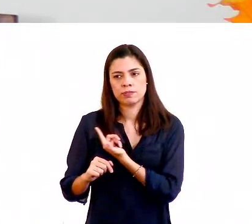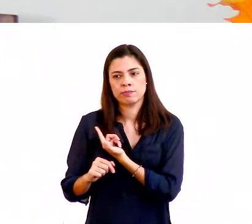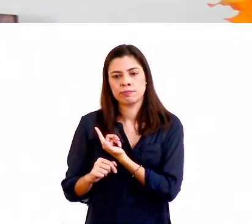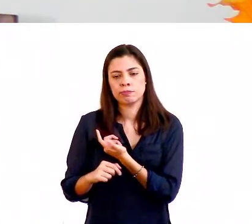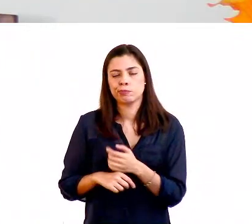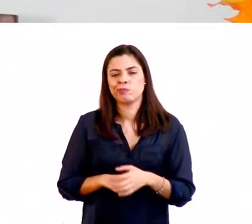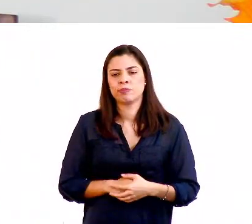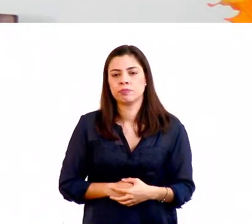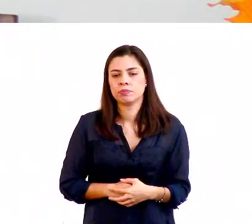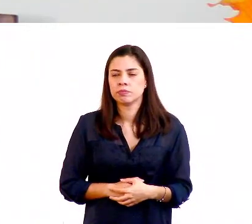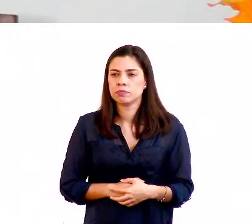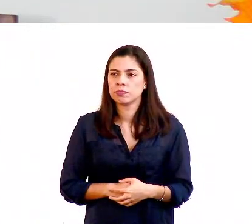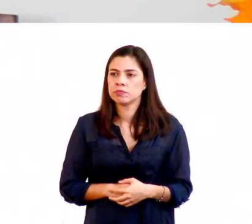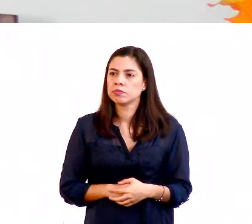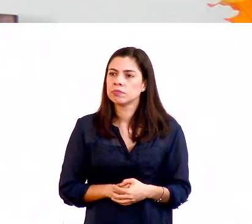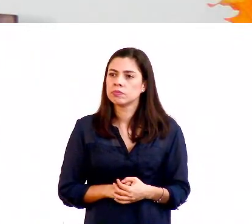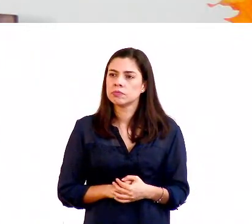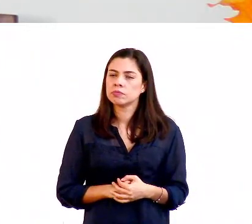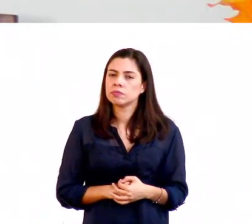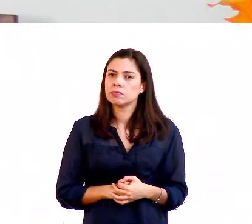O que ele está dizendo?